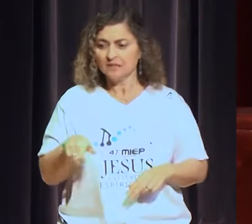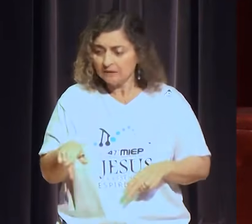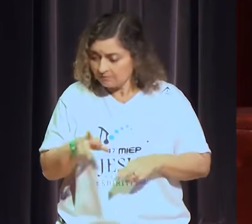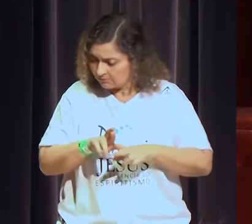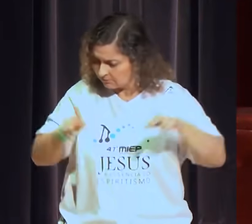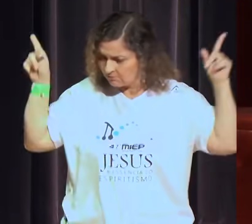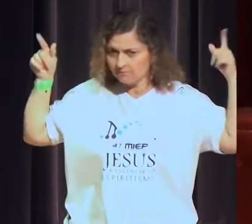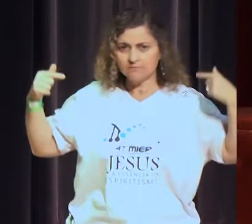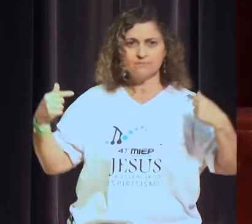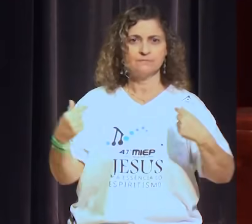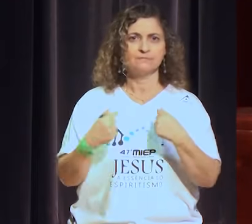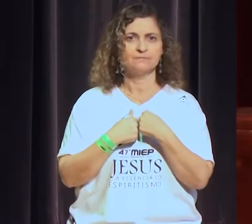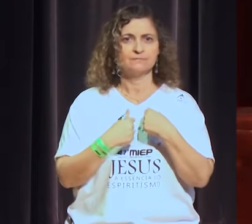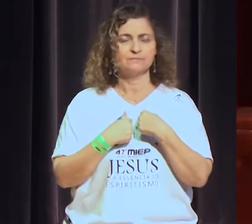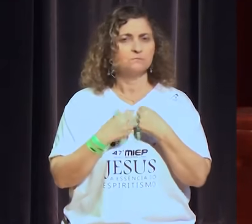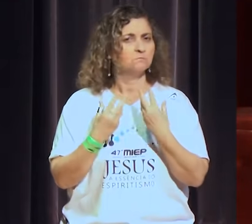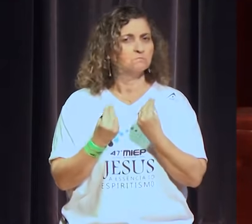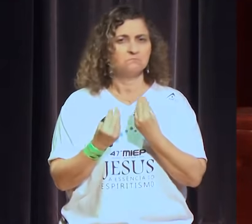Absolutamente diferente.